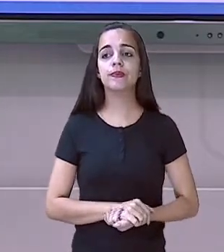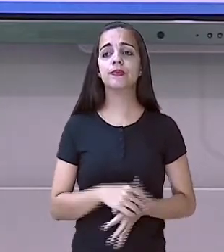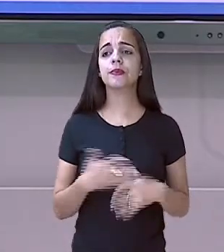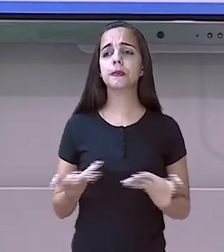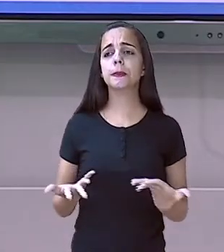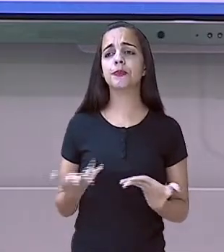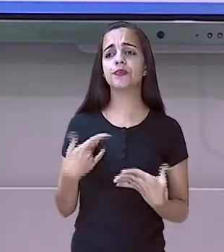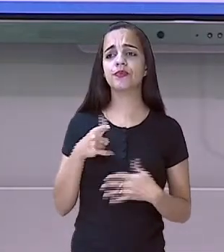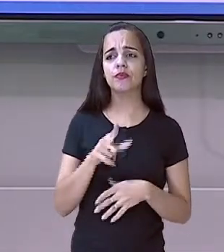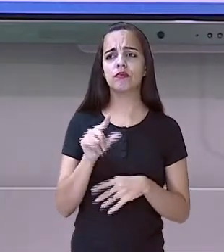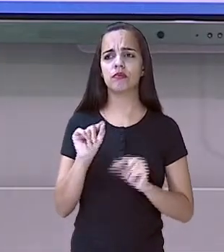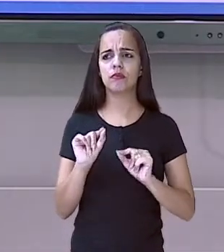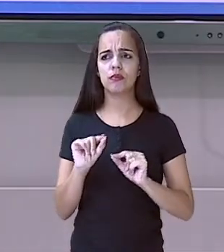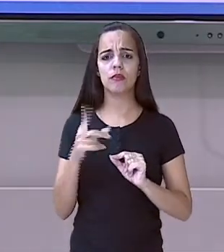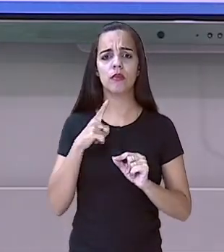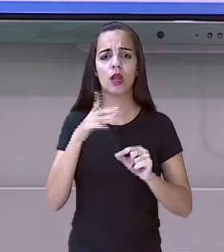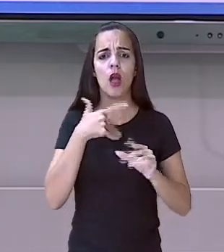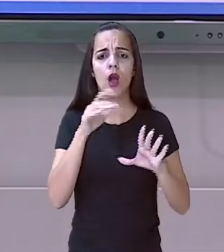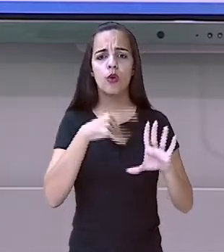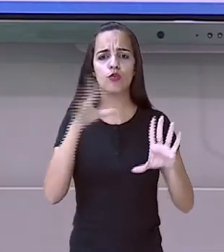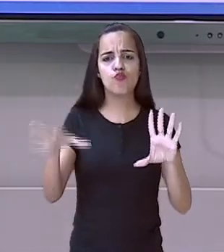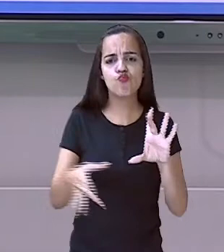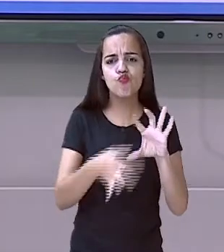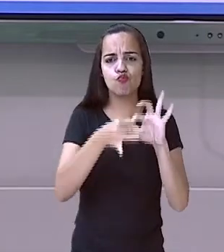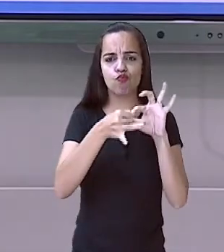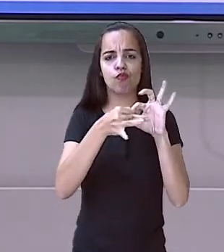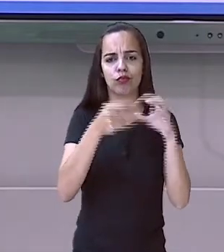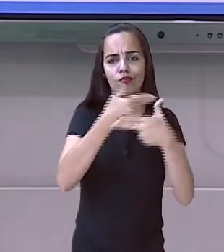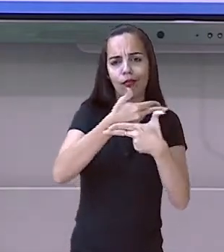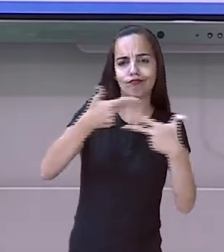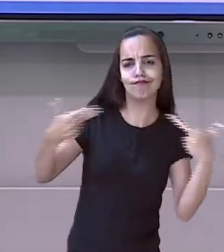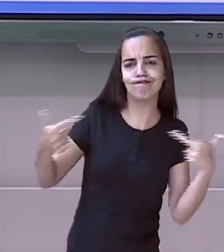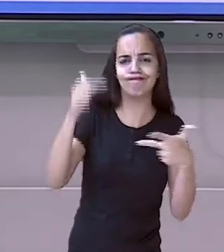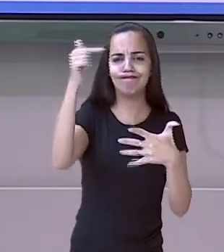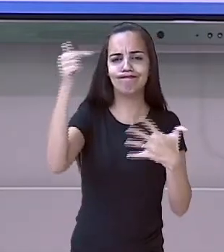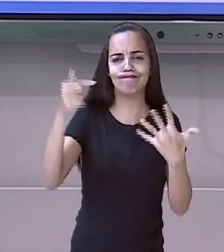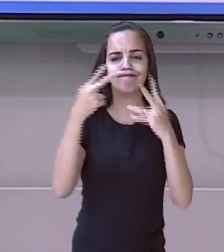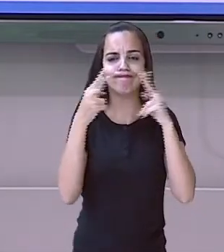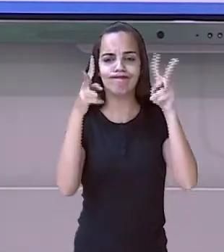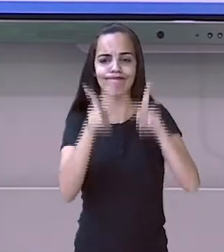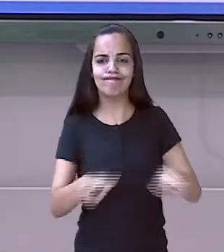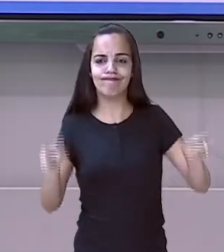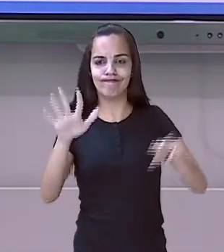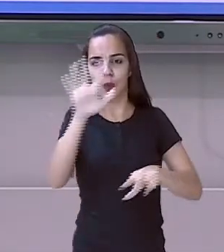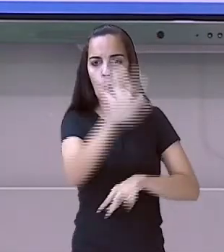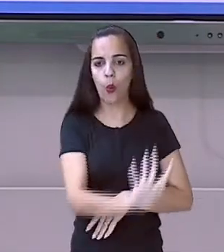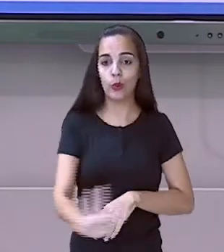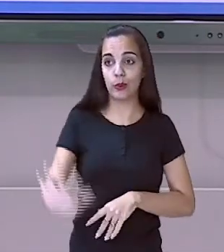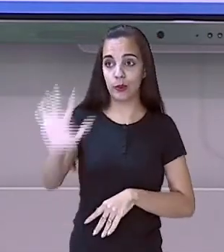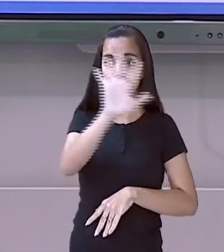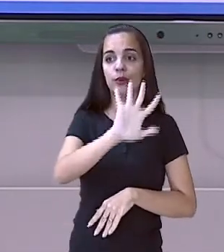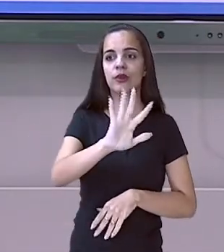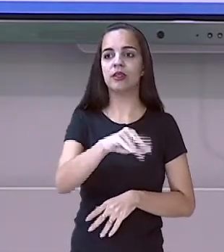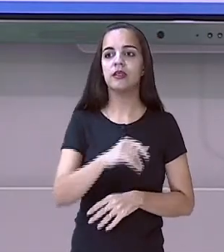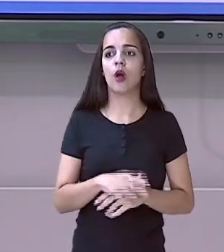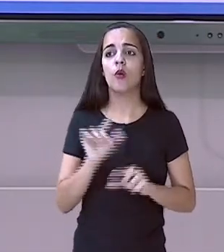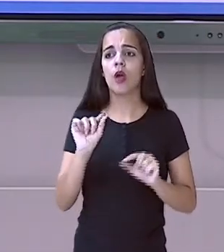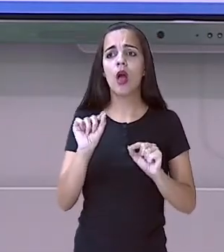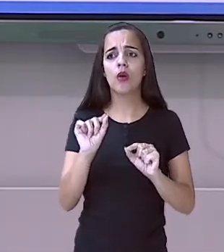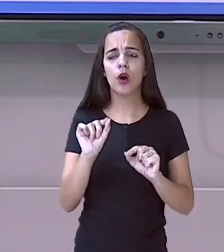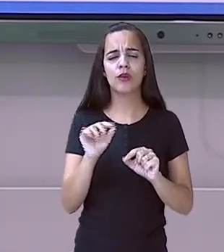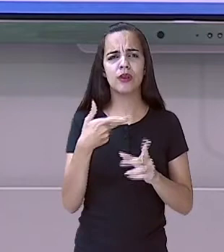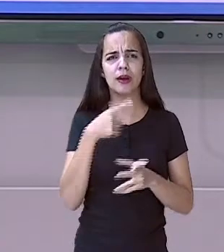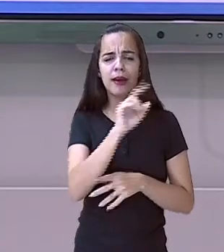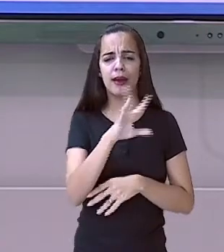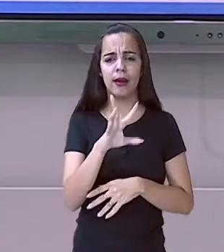Então, paisagem é um conjunto de elementos que são visíveis no espaço. Uma fala que eu gosto muito de dizer é aquilo que salta